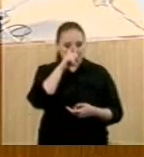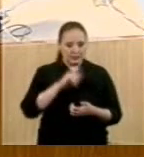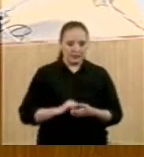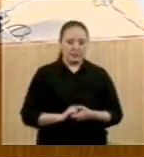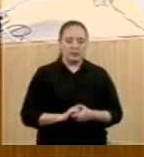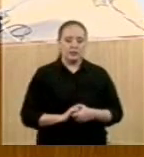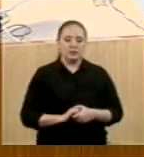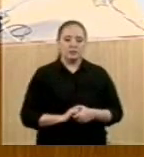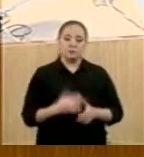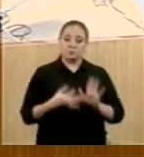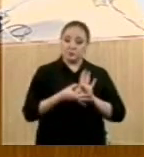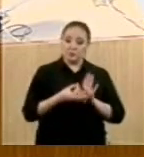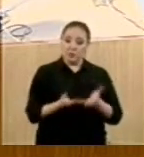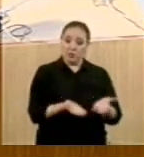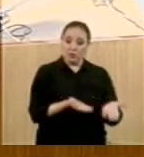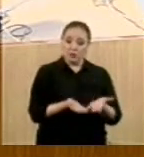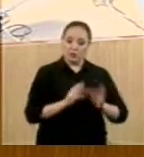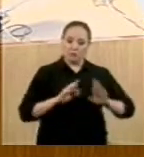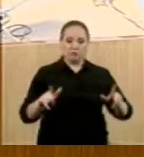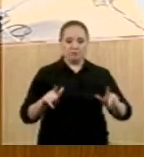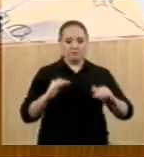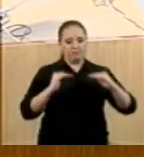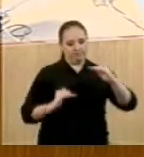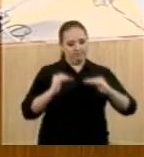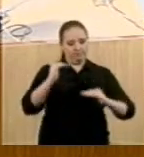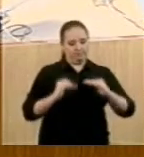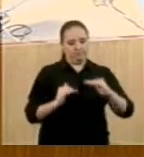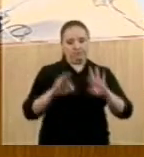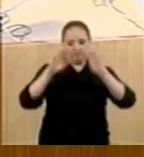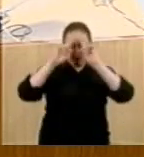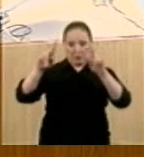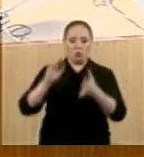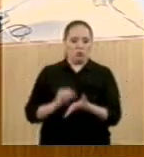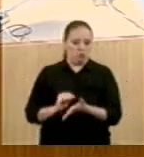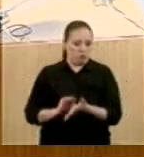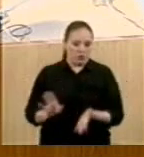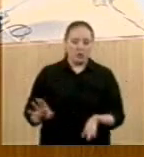em meu modo de ver, um tratamento desigual, desrespeitoso e um